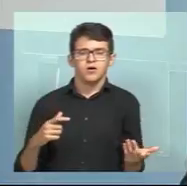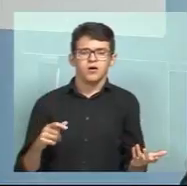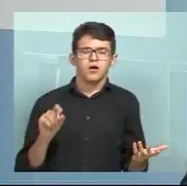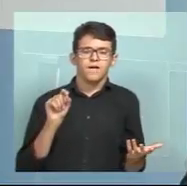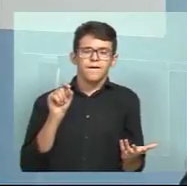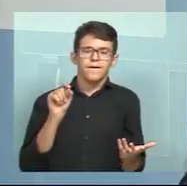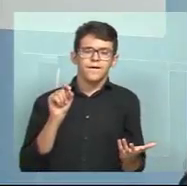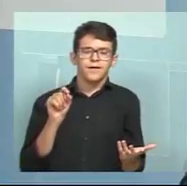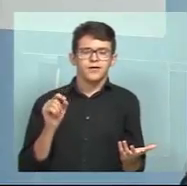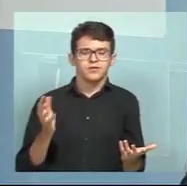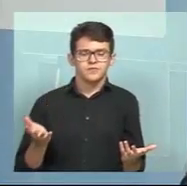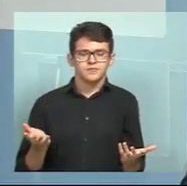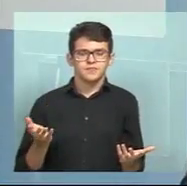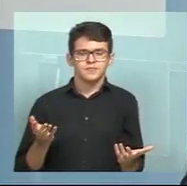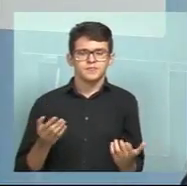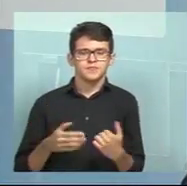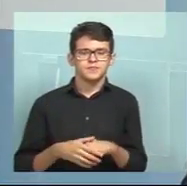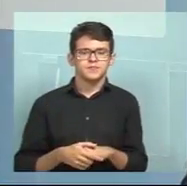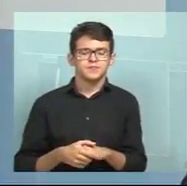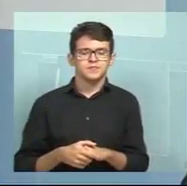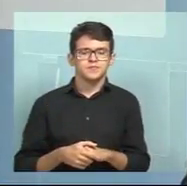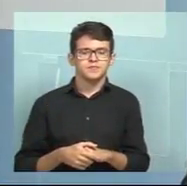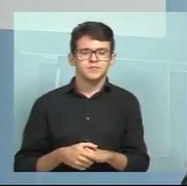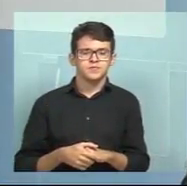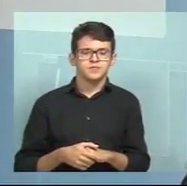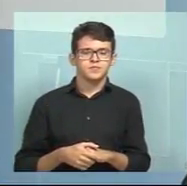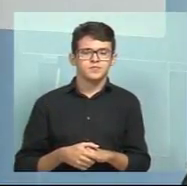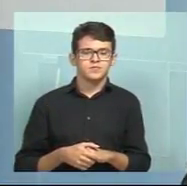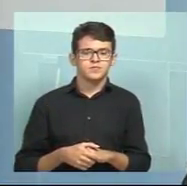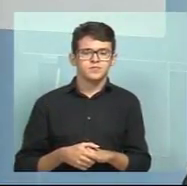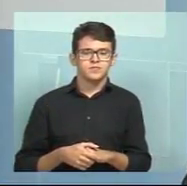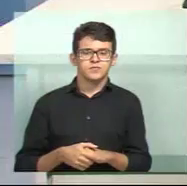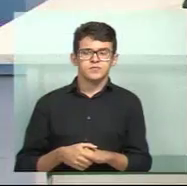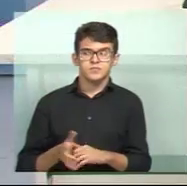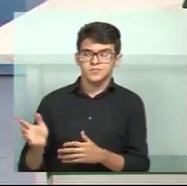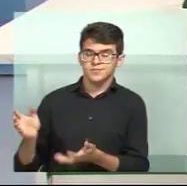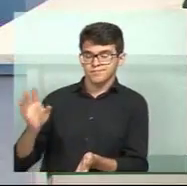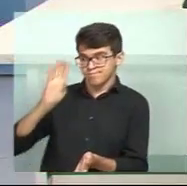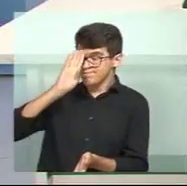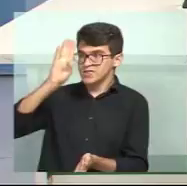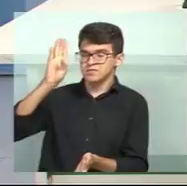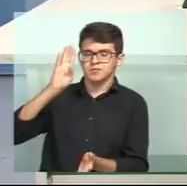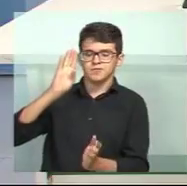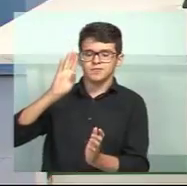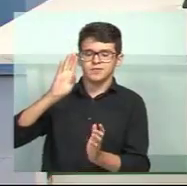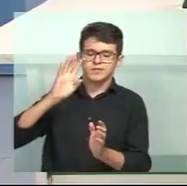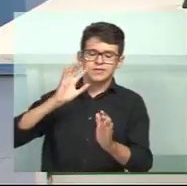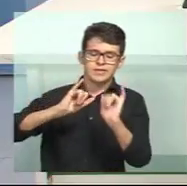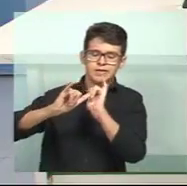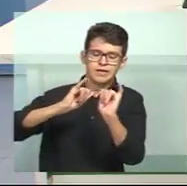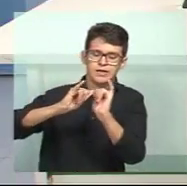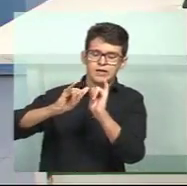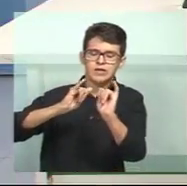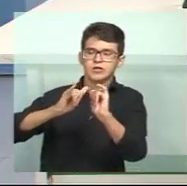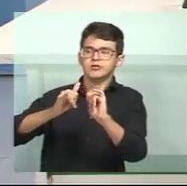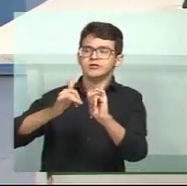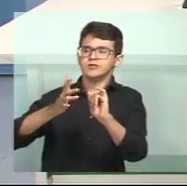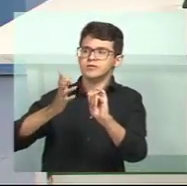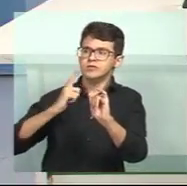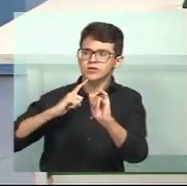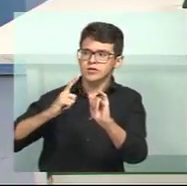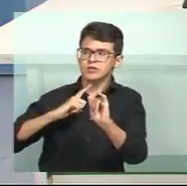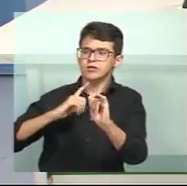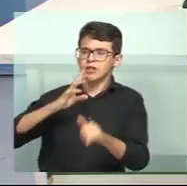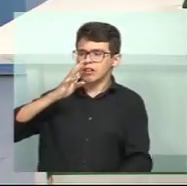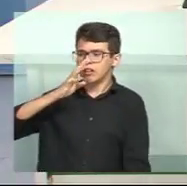importante do estado do Ceará, sistema de comunicação. Mas principalmente nos blogs, né? E nos blogs. Principalmente nos blogs foram mais violentos. E